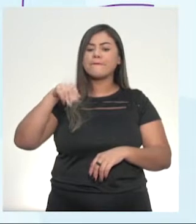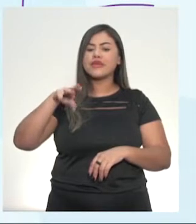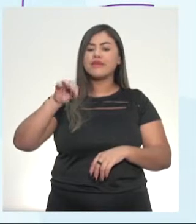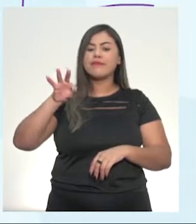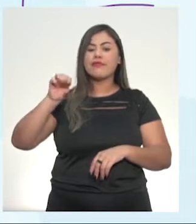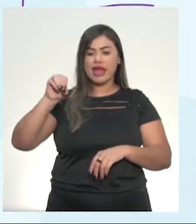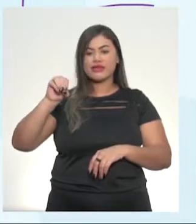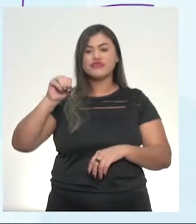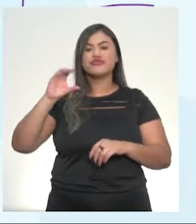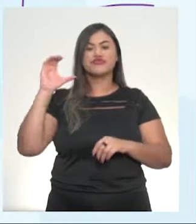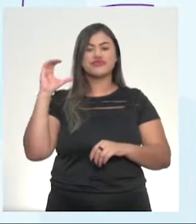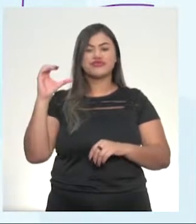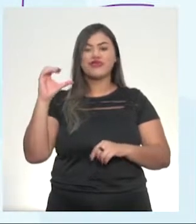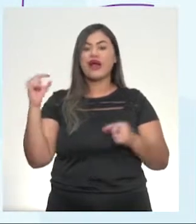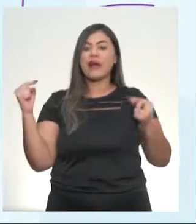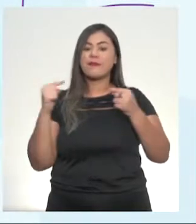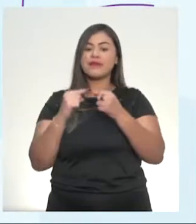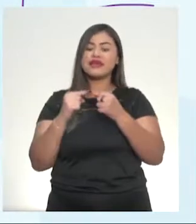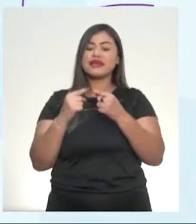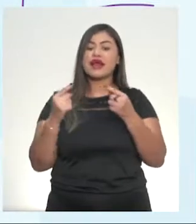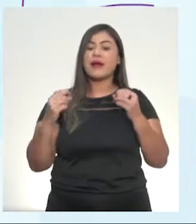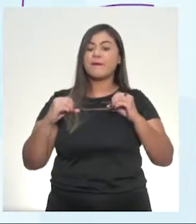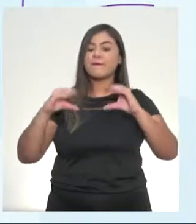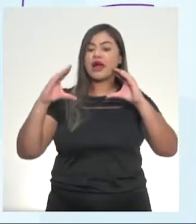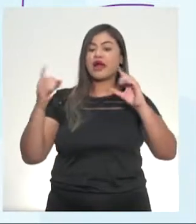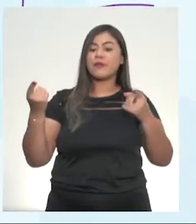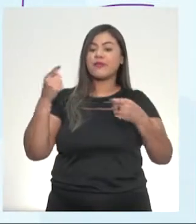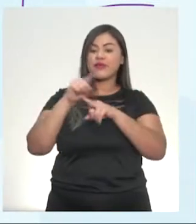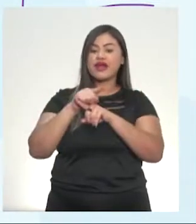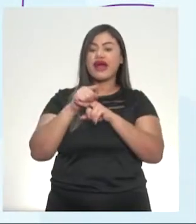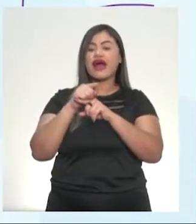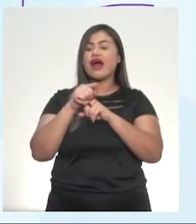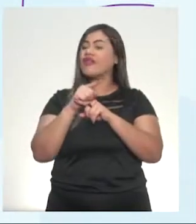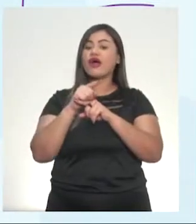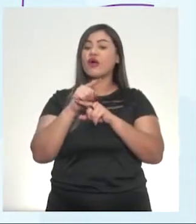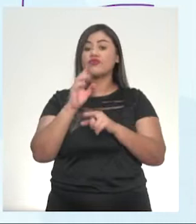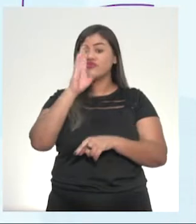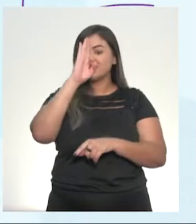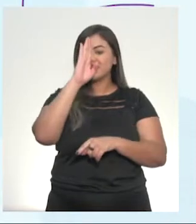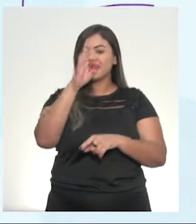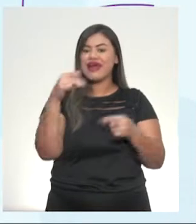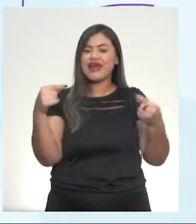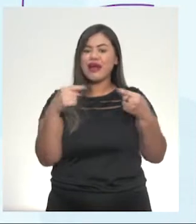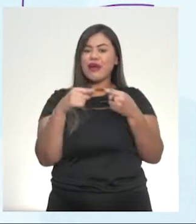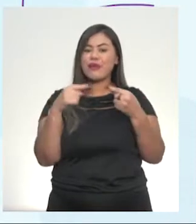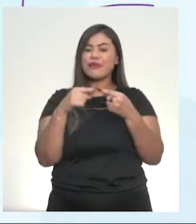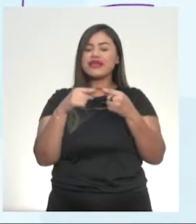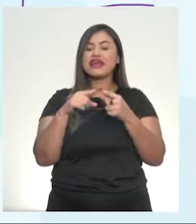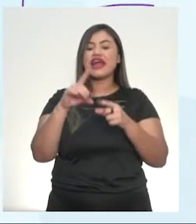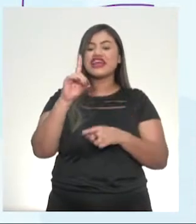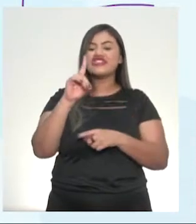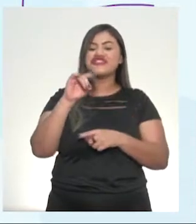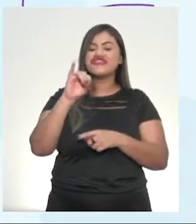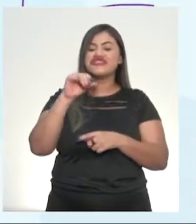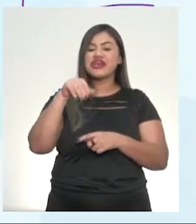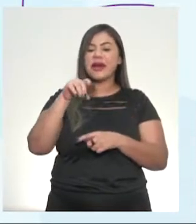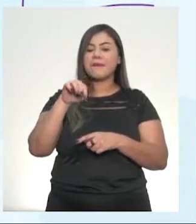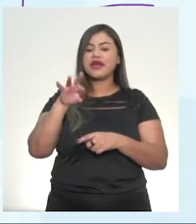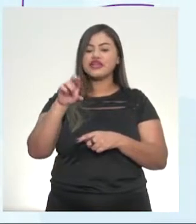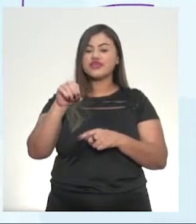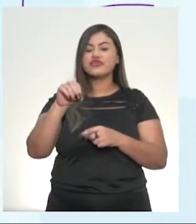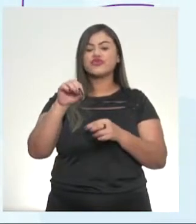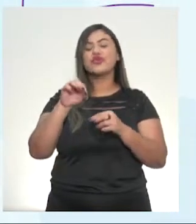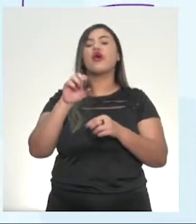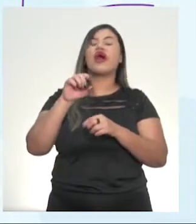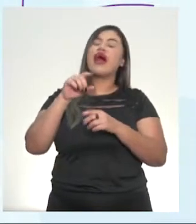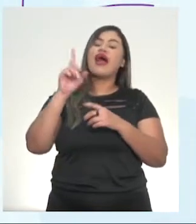proporcional a diâmetro, que é a letra D. Então, nós temos π é comprimento dividido pelo